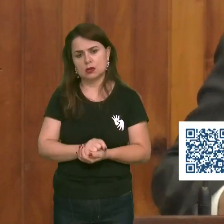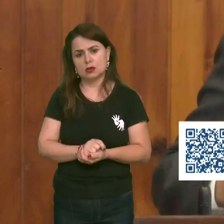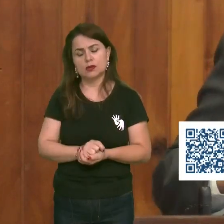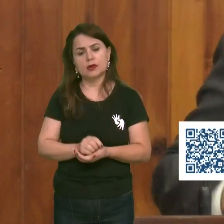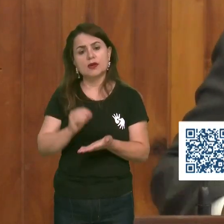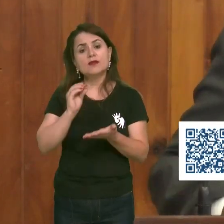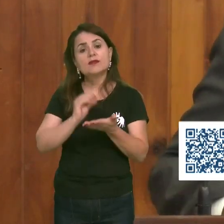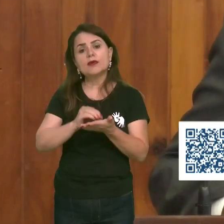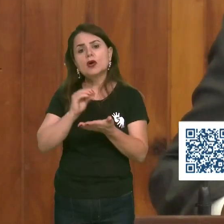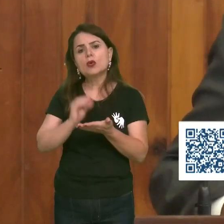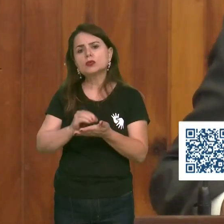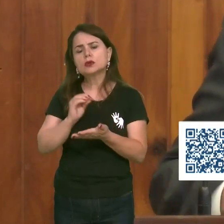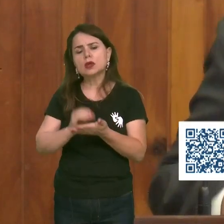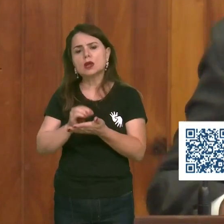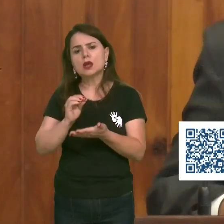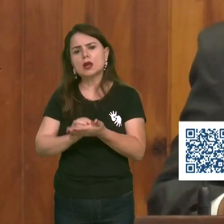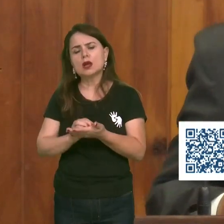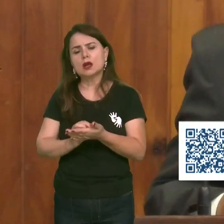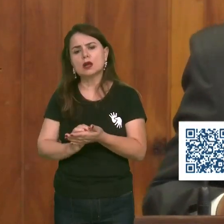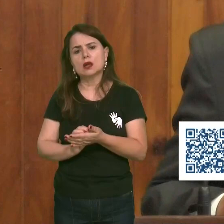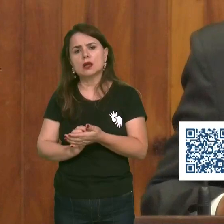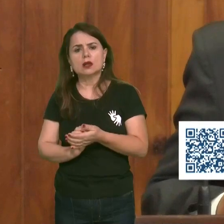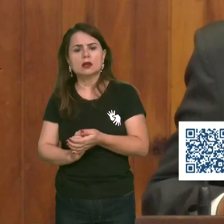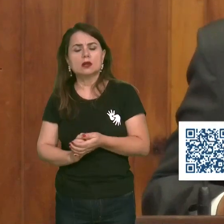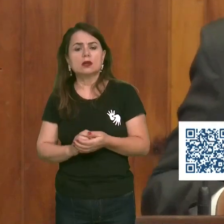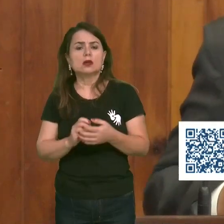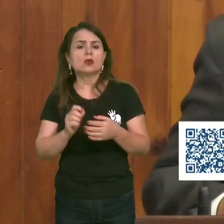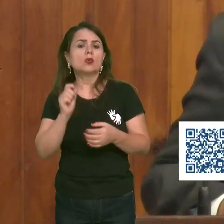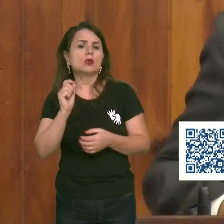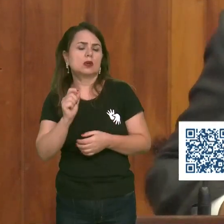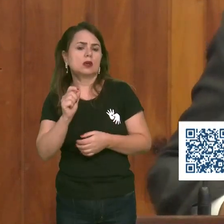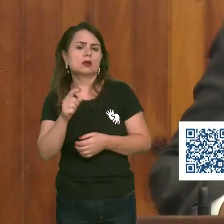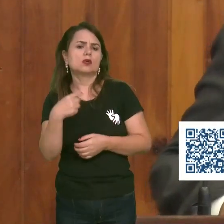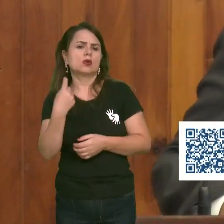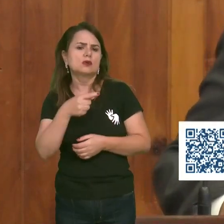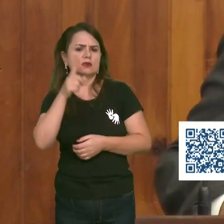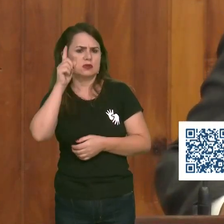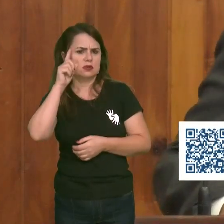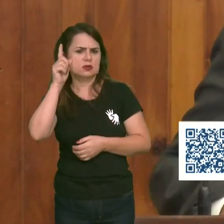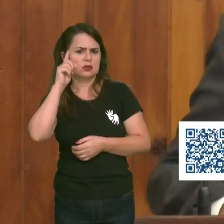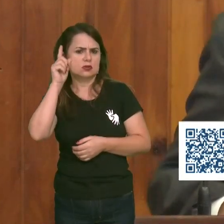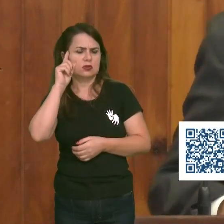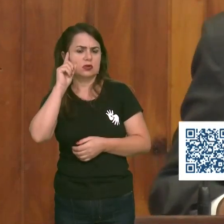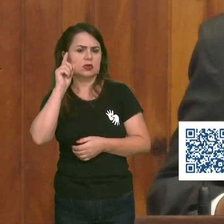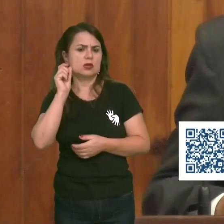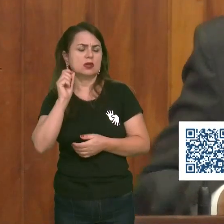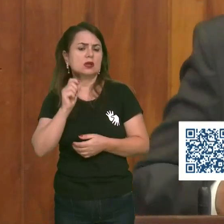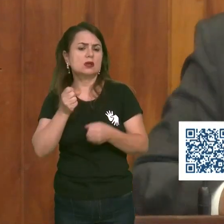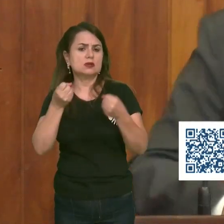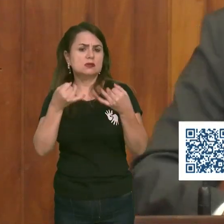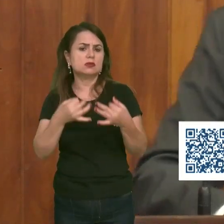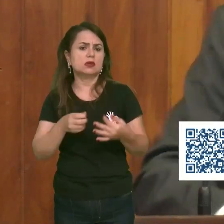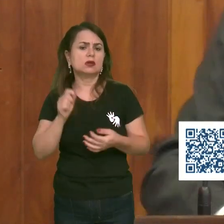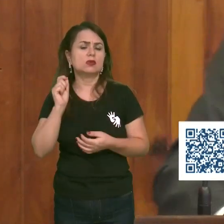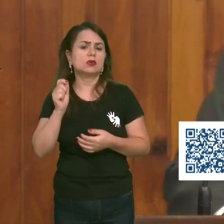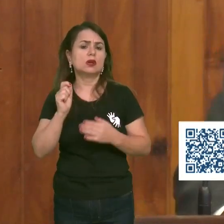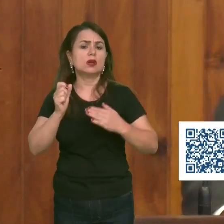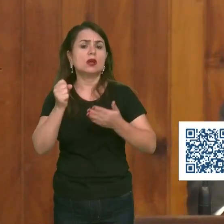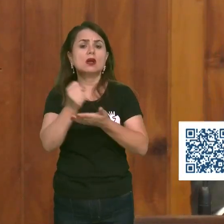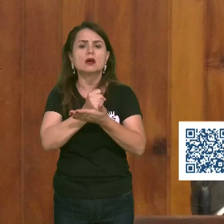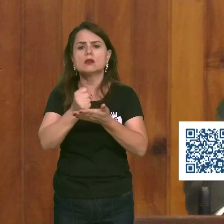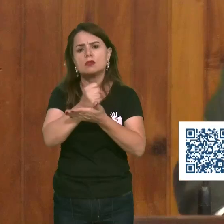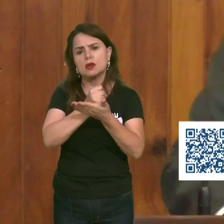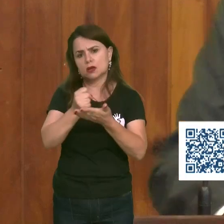diariamente quase todas as sessões todos os vereadores se colocam a falta de